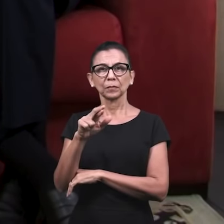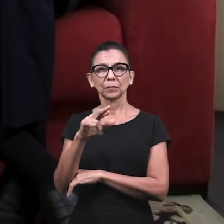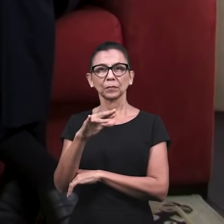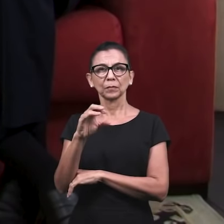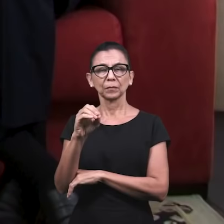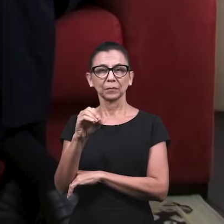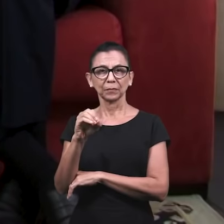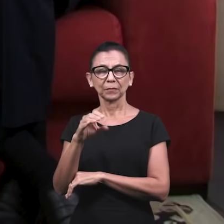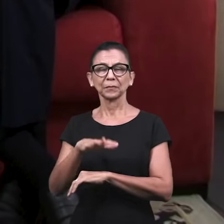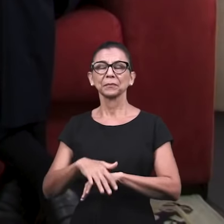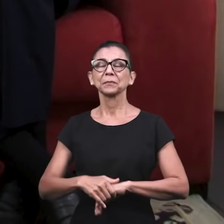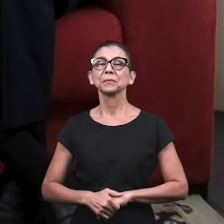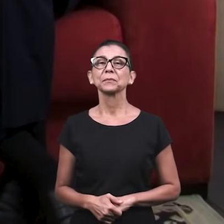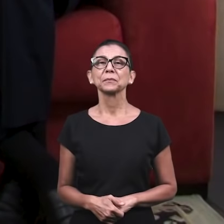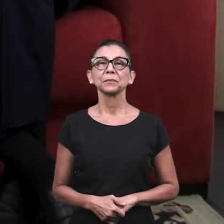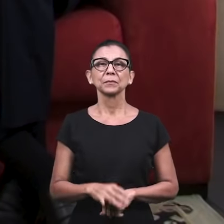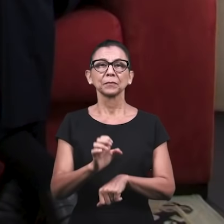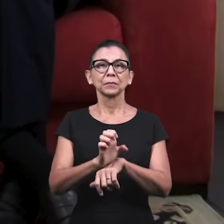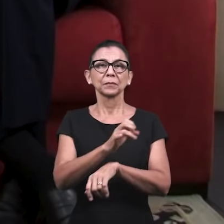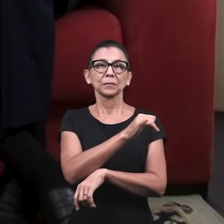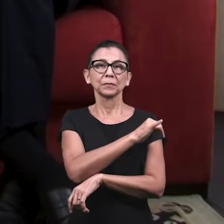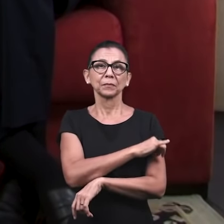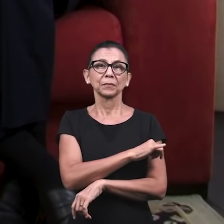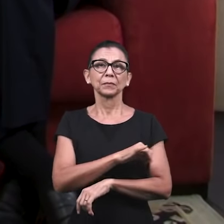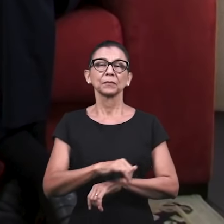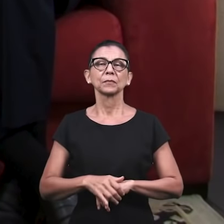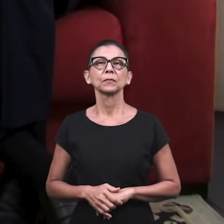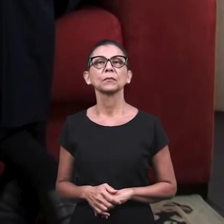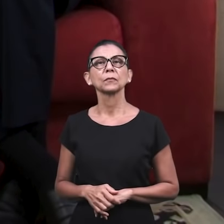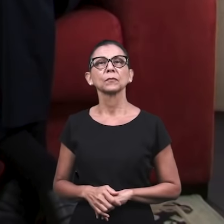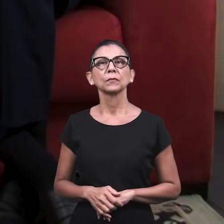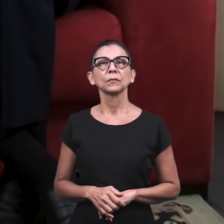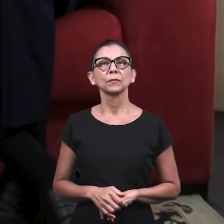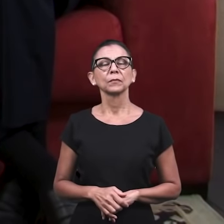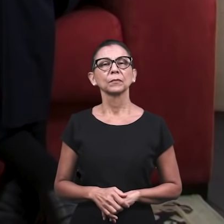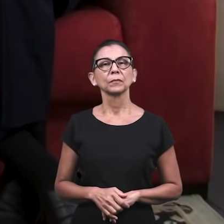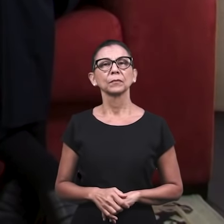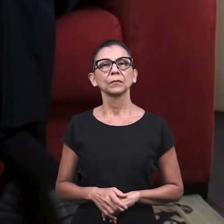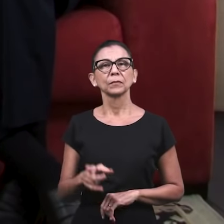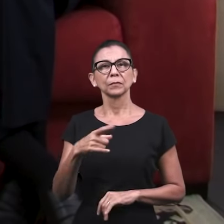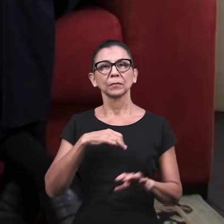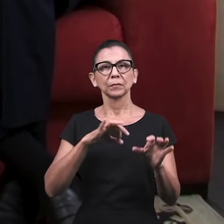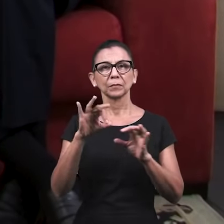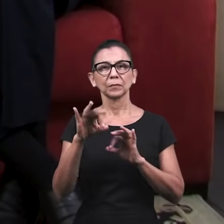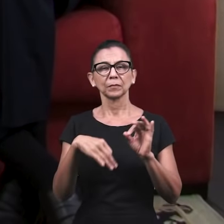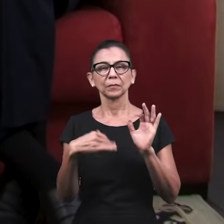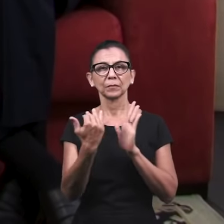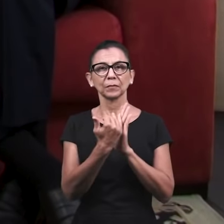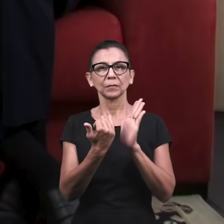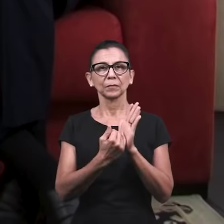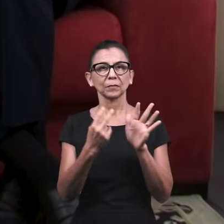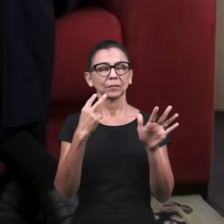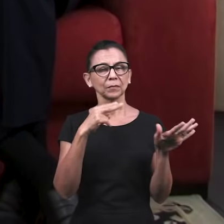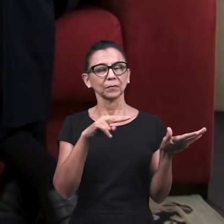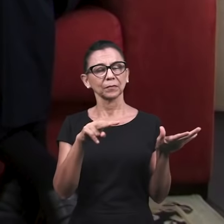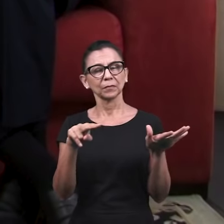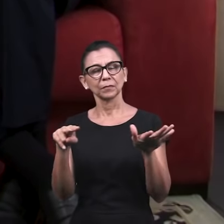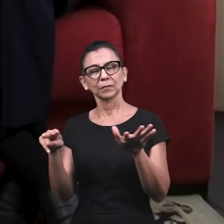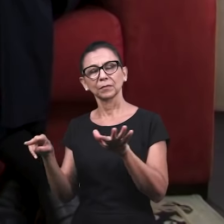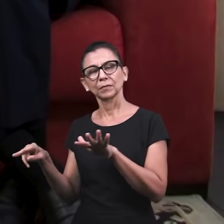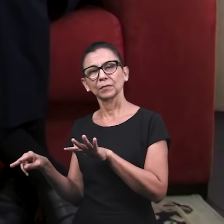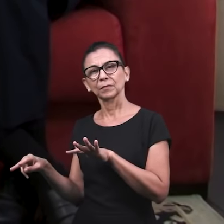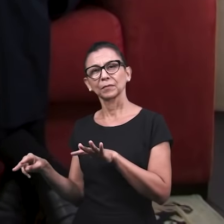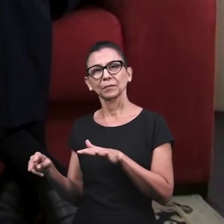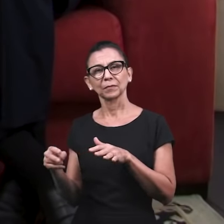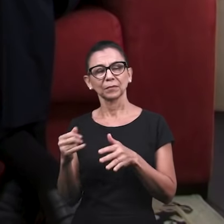1, aqui do Rio de Janeiro. Nesta localidade onde realizamos o nosso programa semanal. Márcio, muito bem-vindo. Um prazer tê-lo